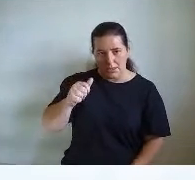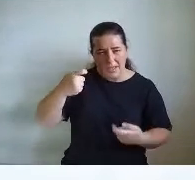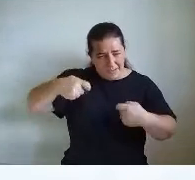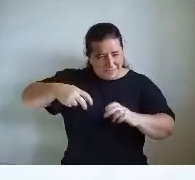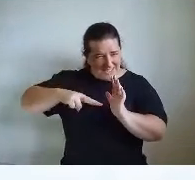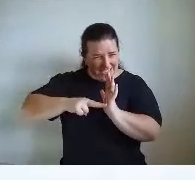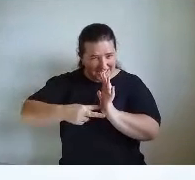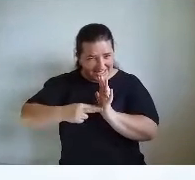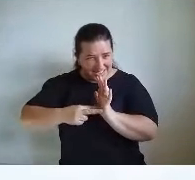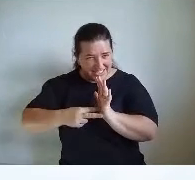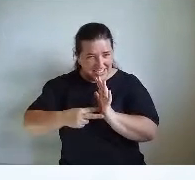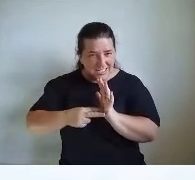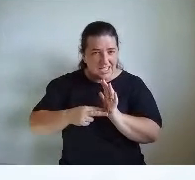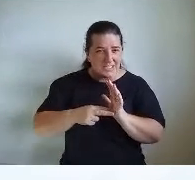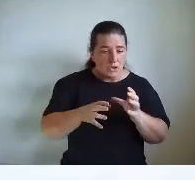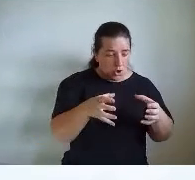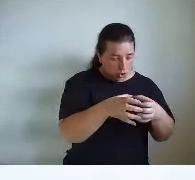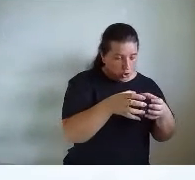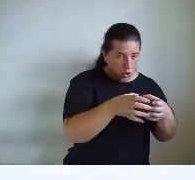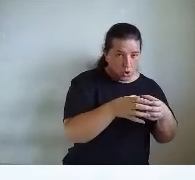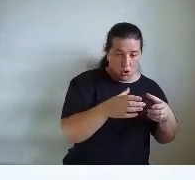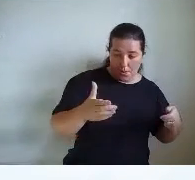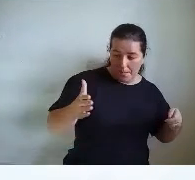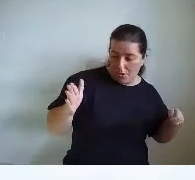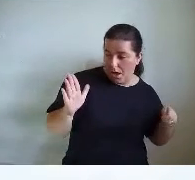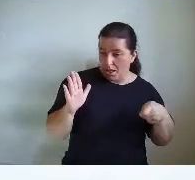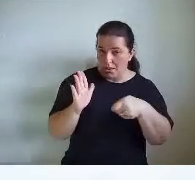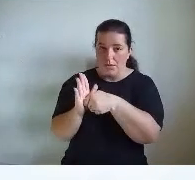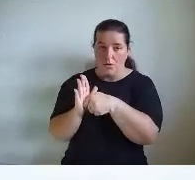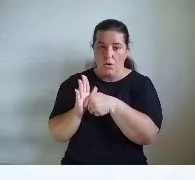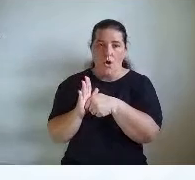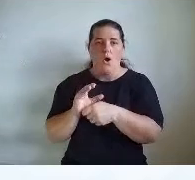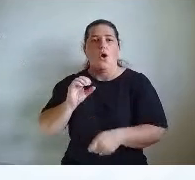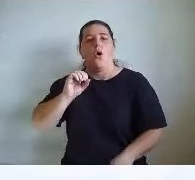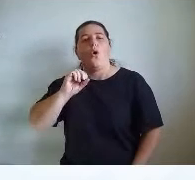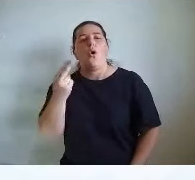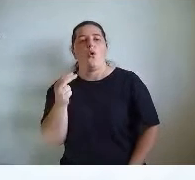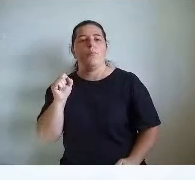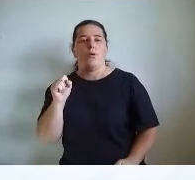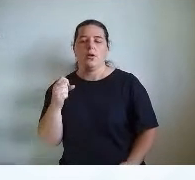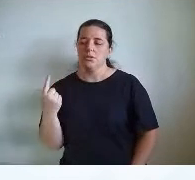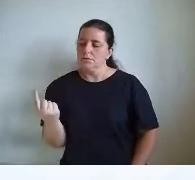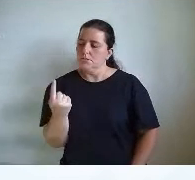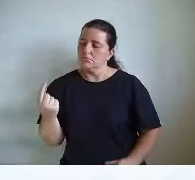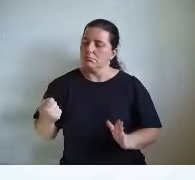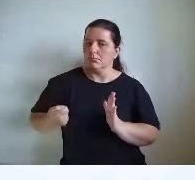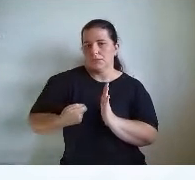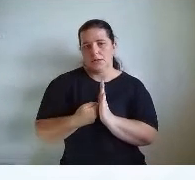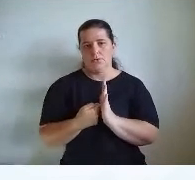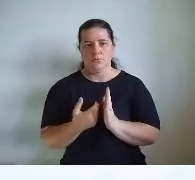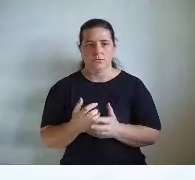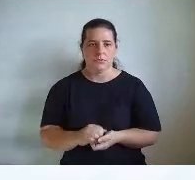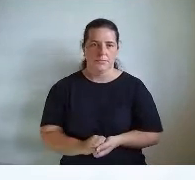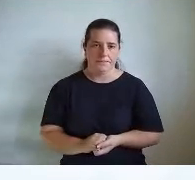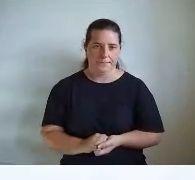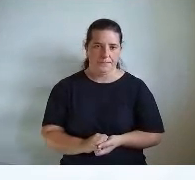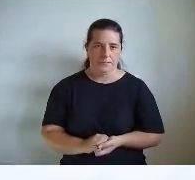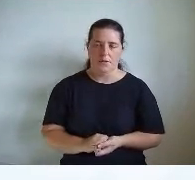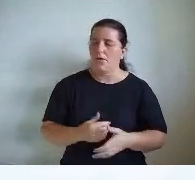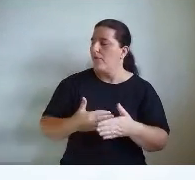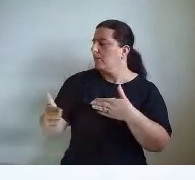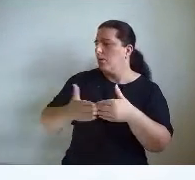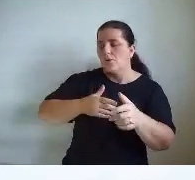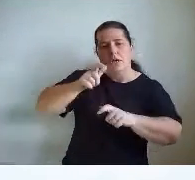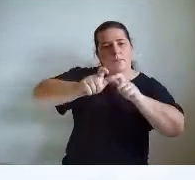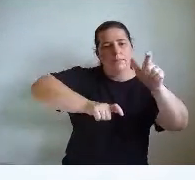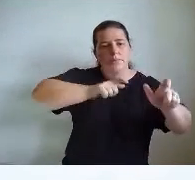ação coletiva, ou ela pode ser individual, doutora? Qualquer pessoa pode fazer essa denúncia, não precisa nem ser o próprio